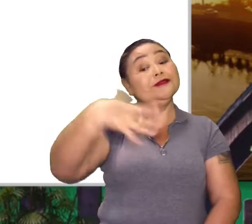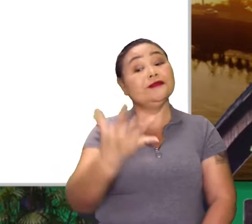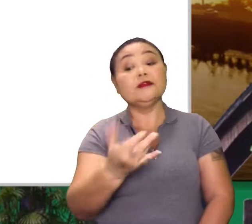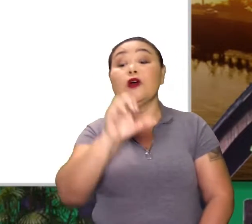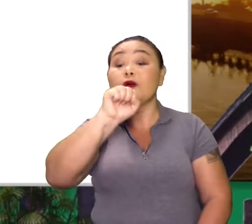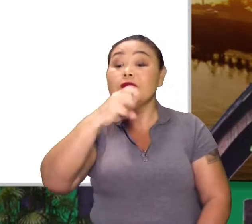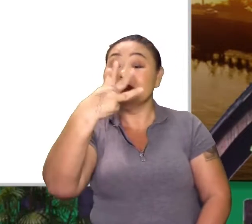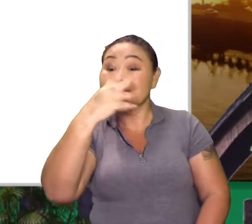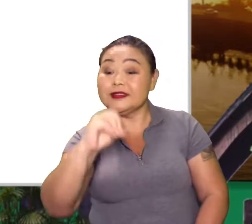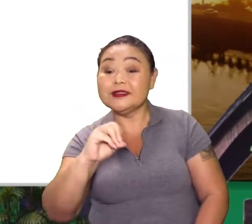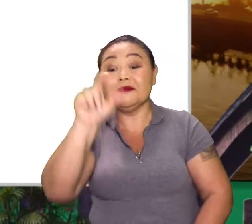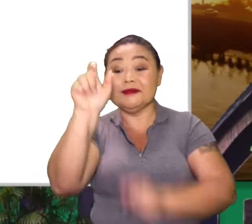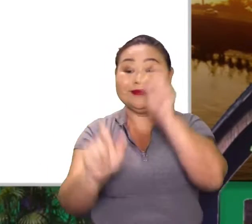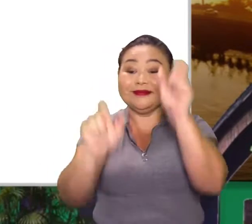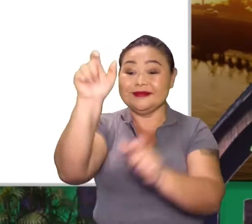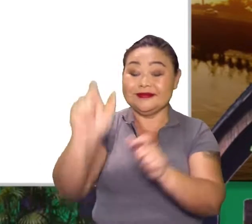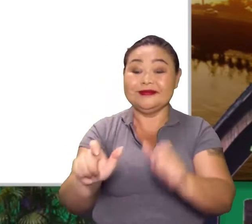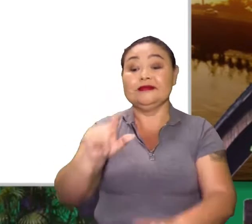1.380.830.000 habitantes, me perdoem,